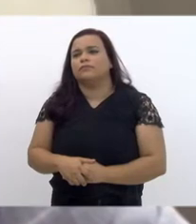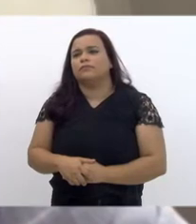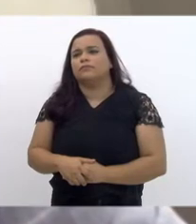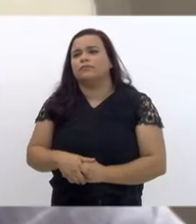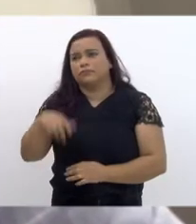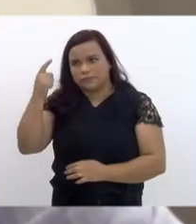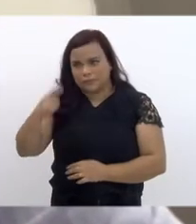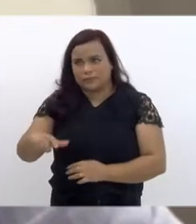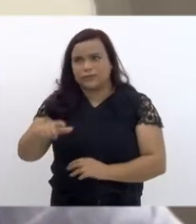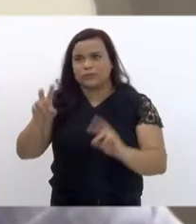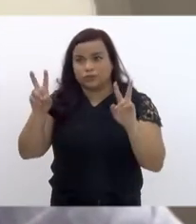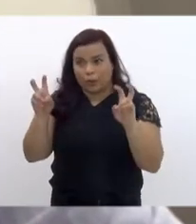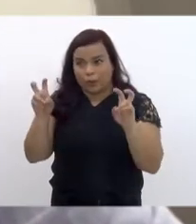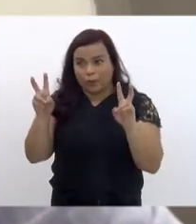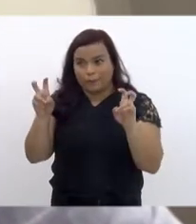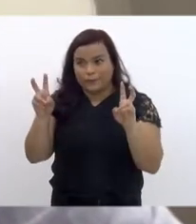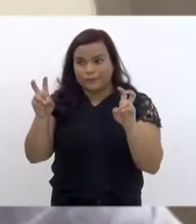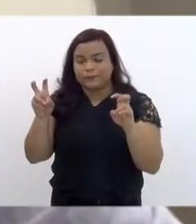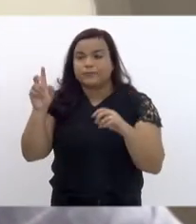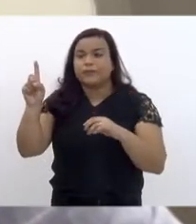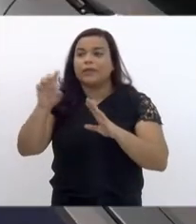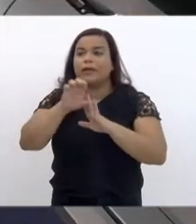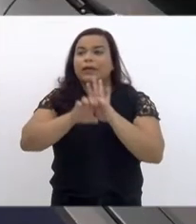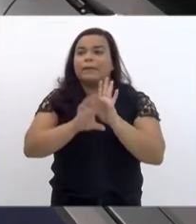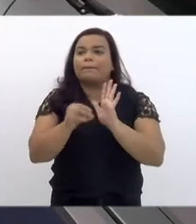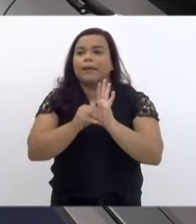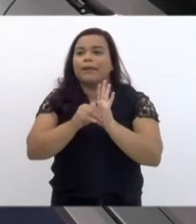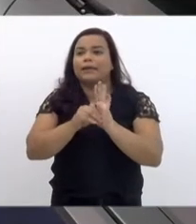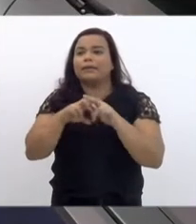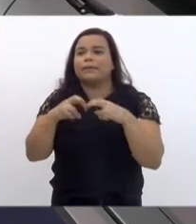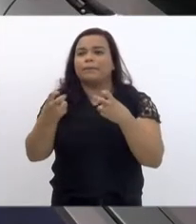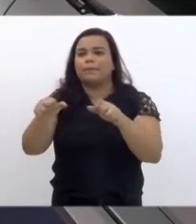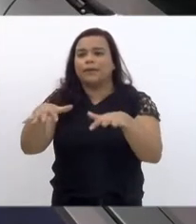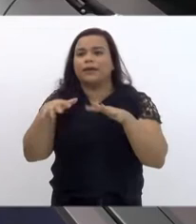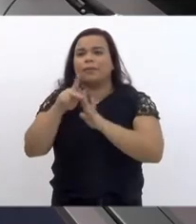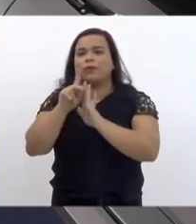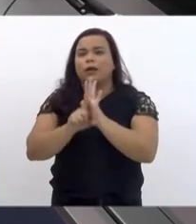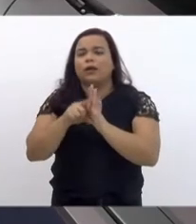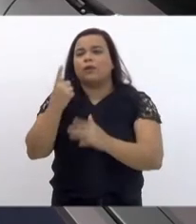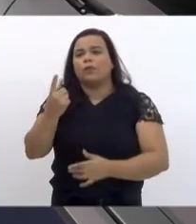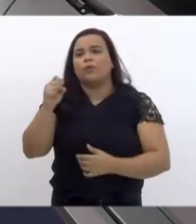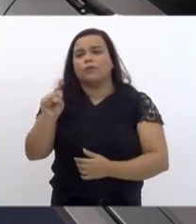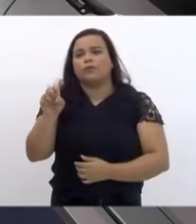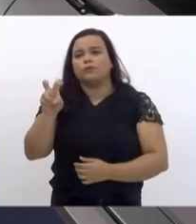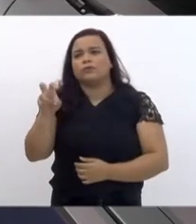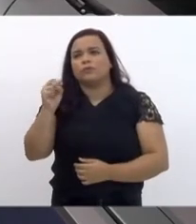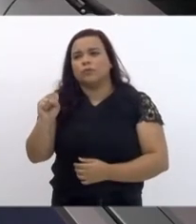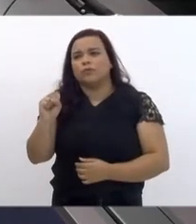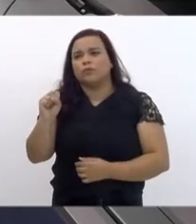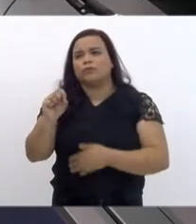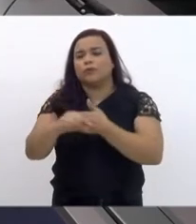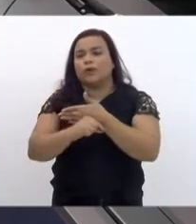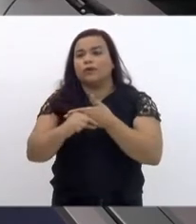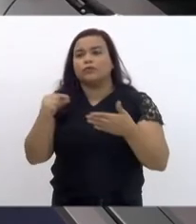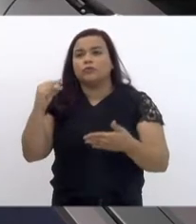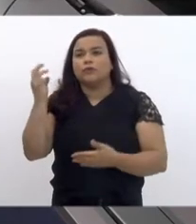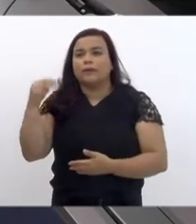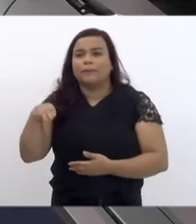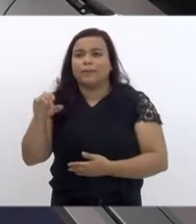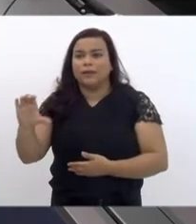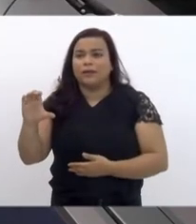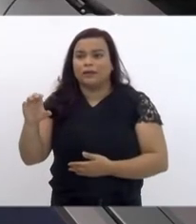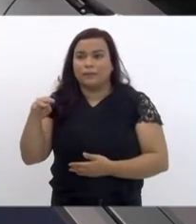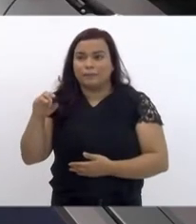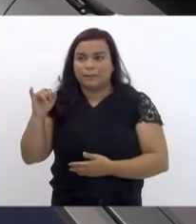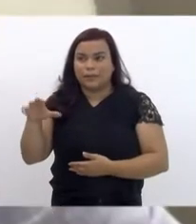matéria é emendas de plenário ao projeto de lei 1858, de autoria do deputado Carlos Mink. Amigo, você já tem meu voto, é só